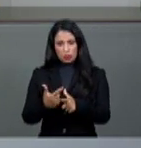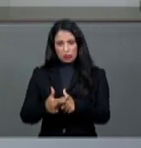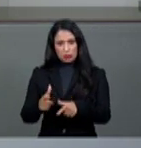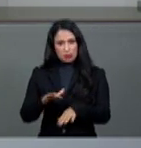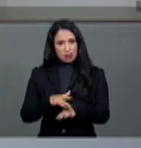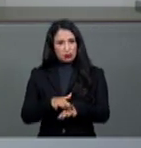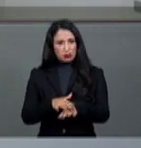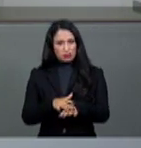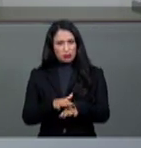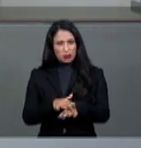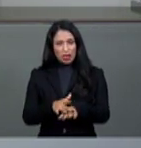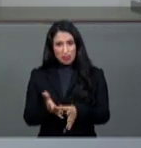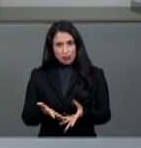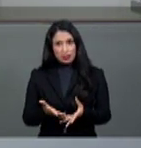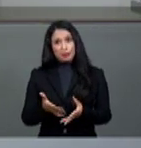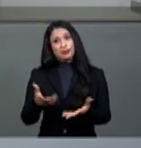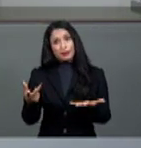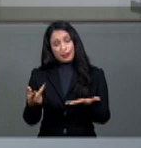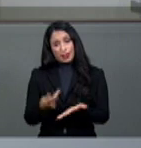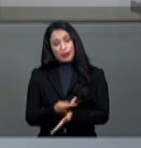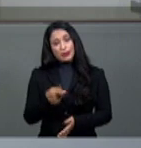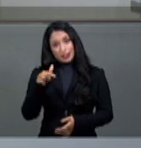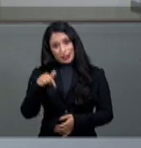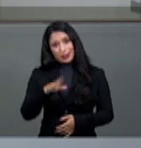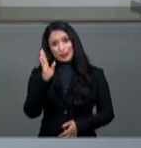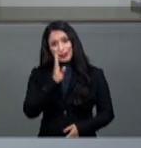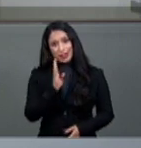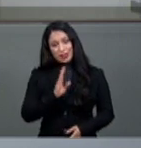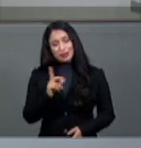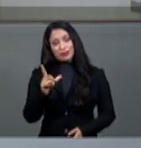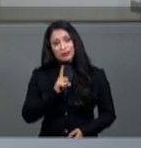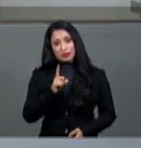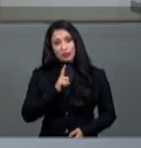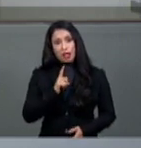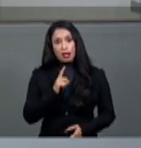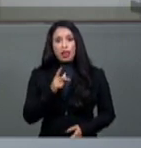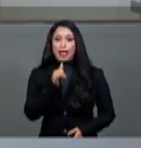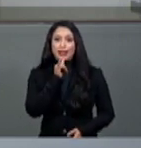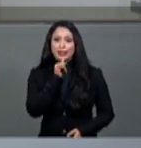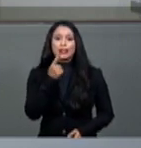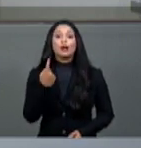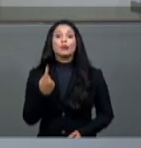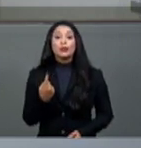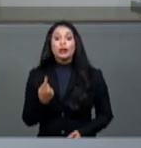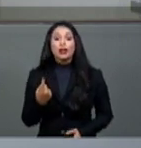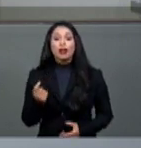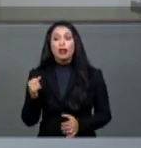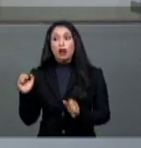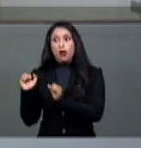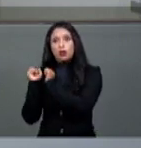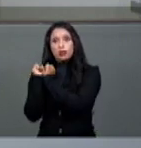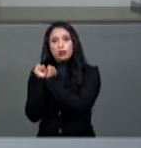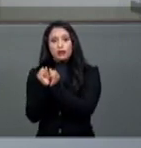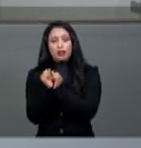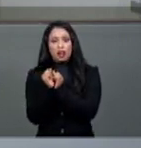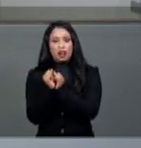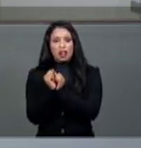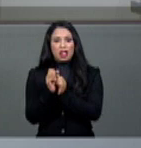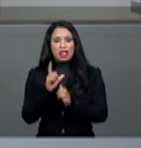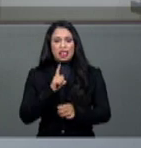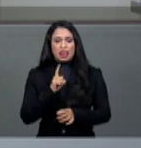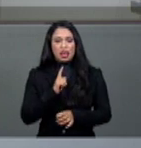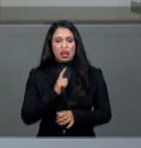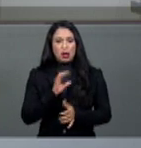se curou desde sempre ou se citou especificamente no caso da escravidão ao deram alforria não a